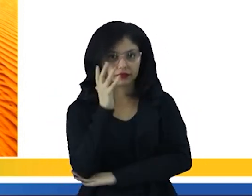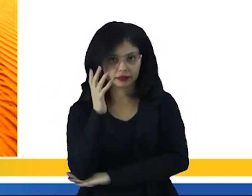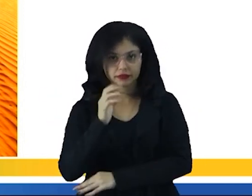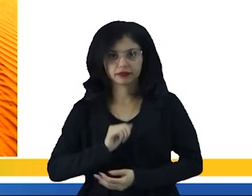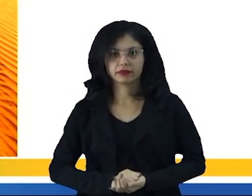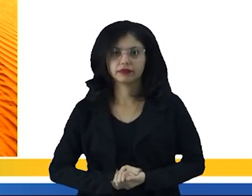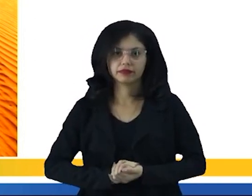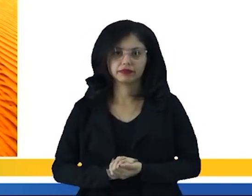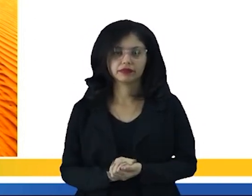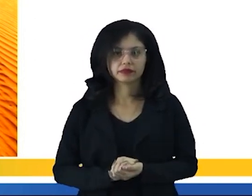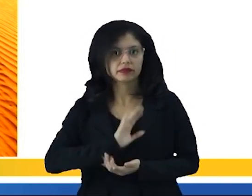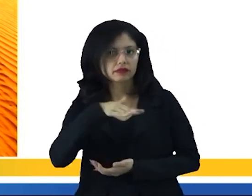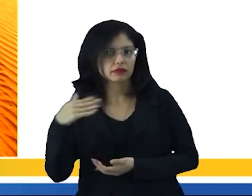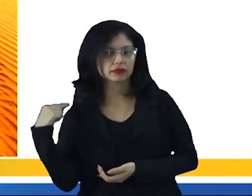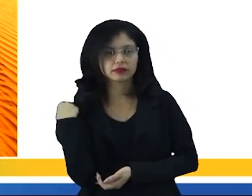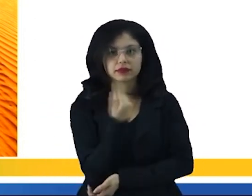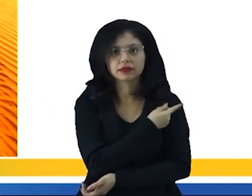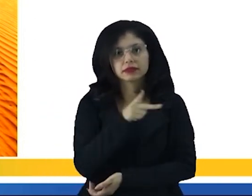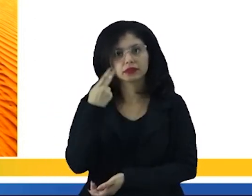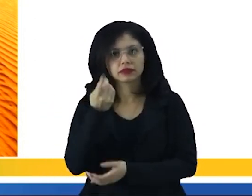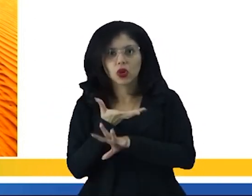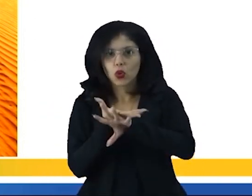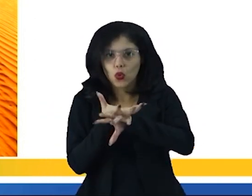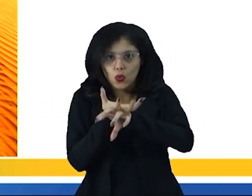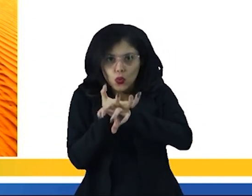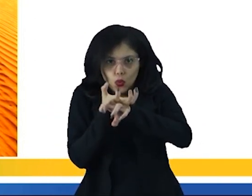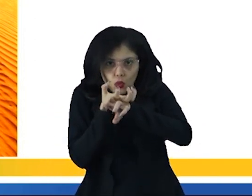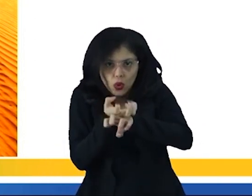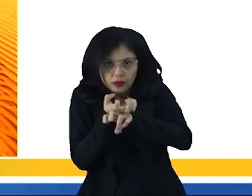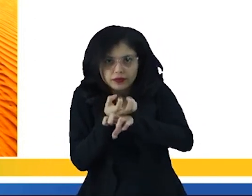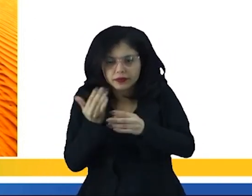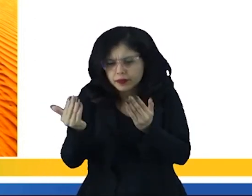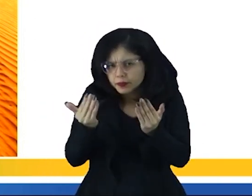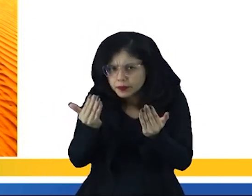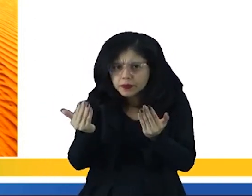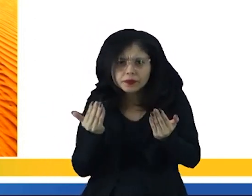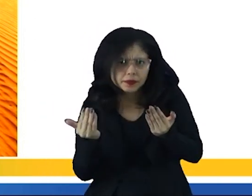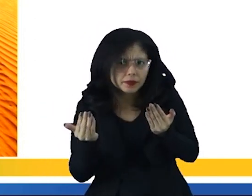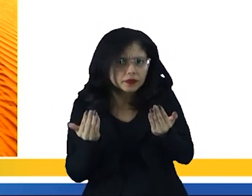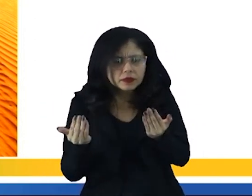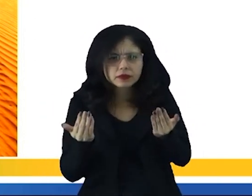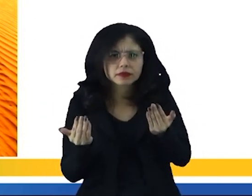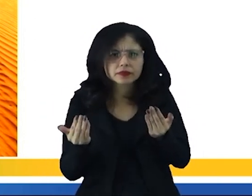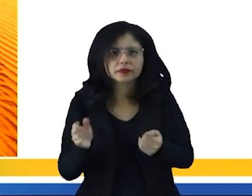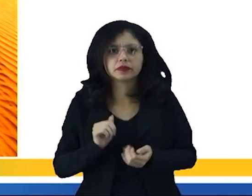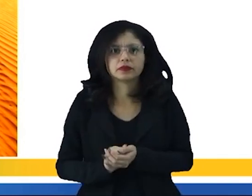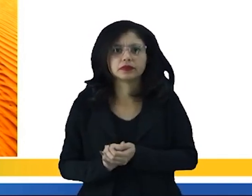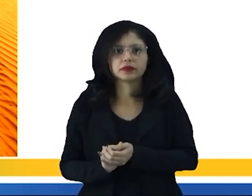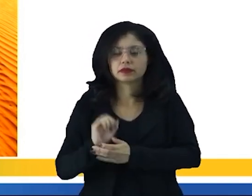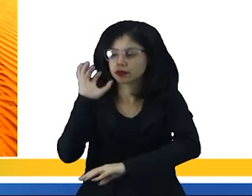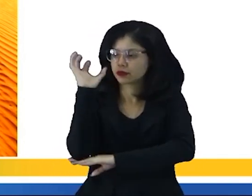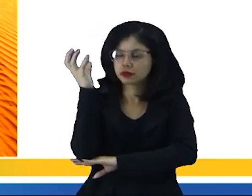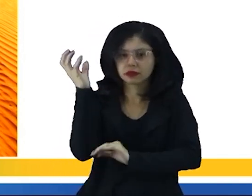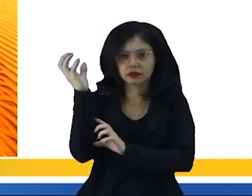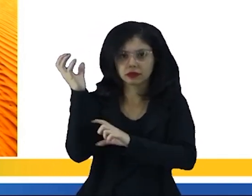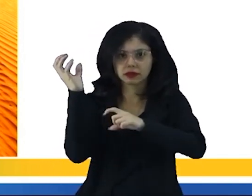ou seja, quando a gente também fala de deserto, sempre associa aos cactos ou até